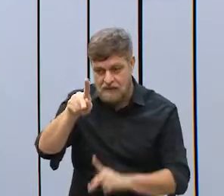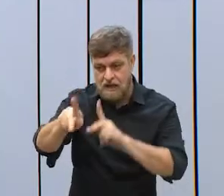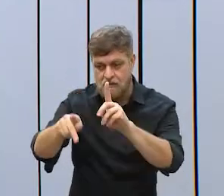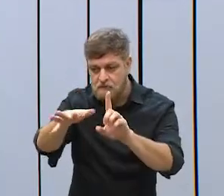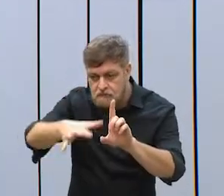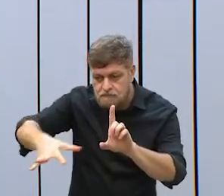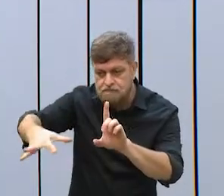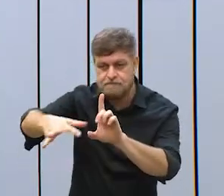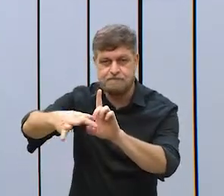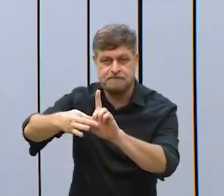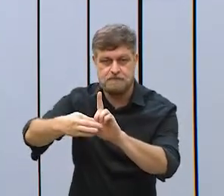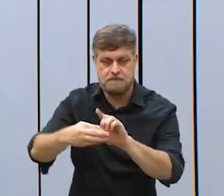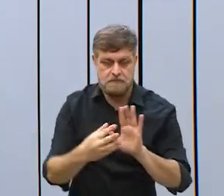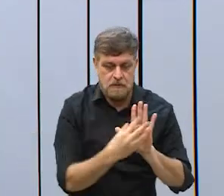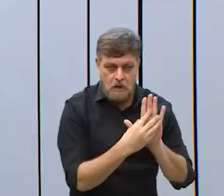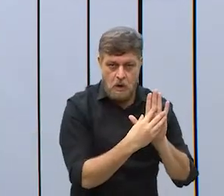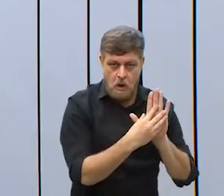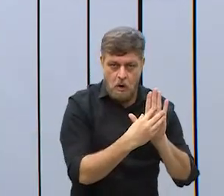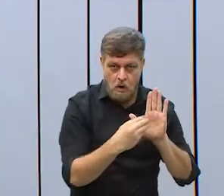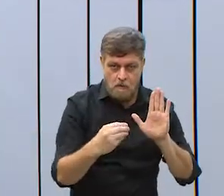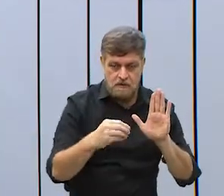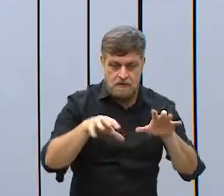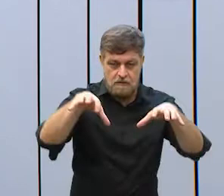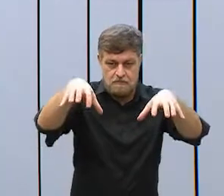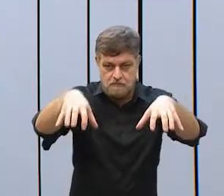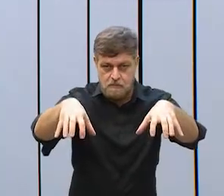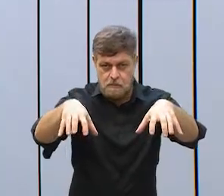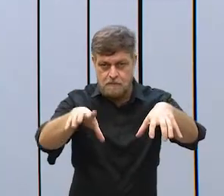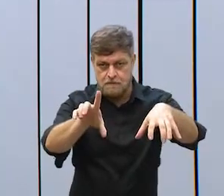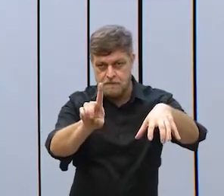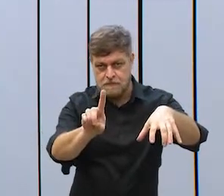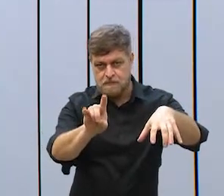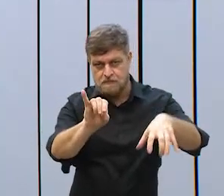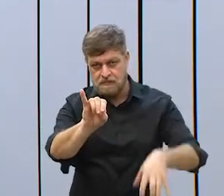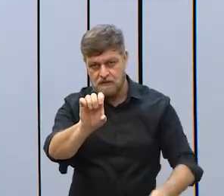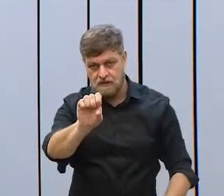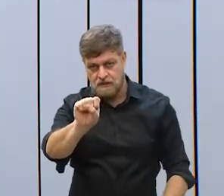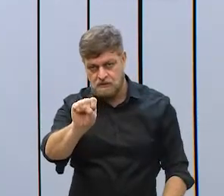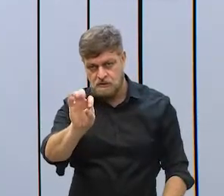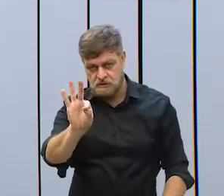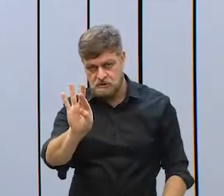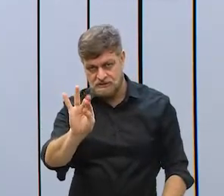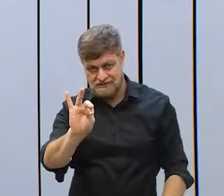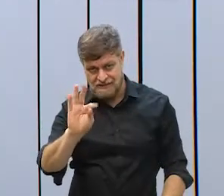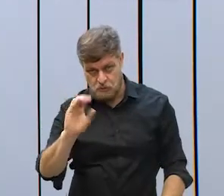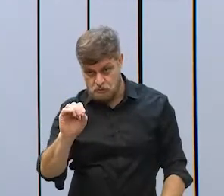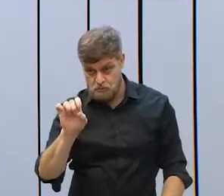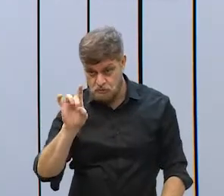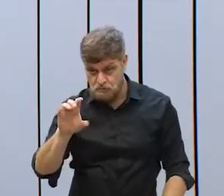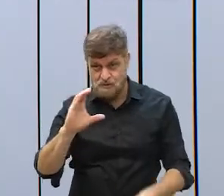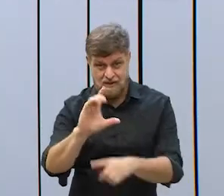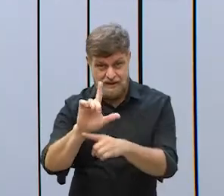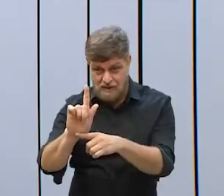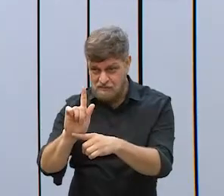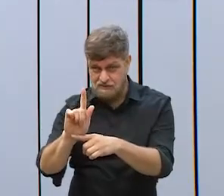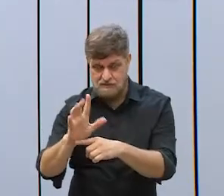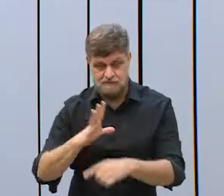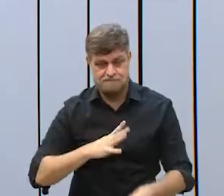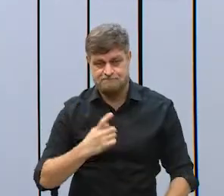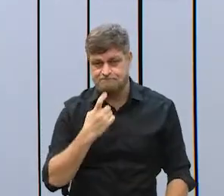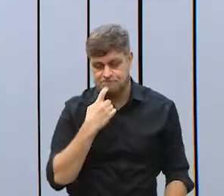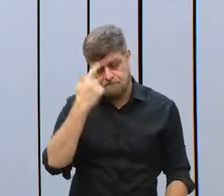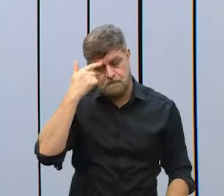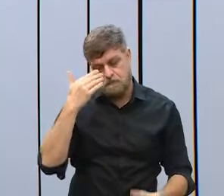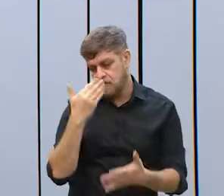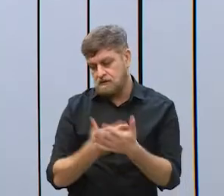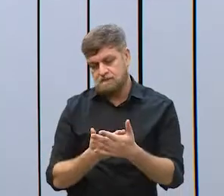Então, esse modelo de distrito aqui de Campinas, de subprefeitura, não é um modelo não só do Campo Grande, como do município, eu